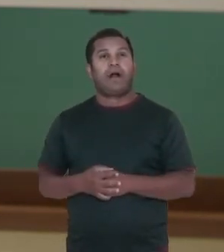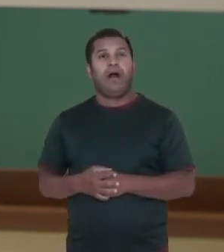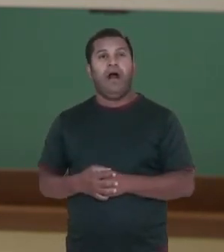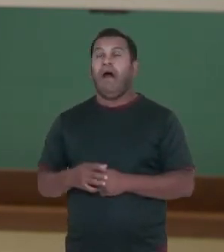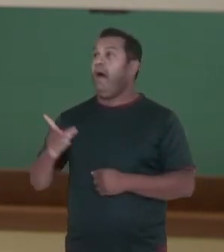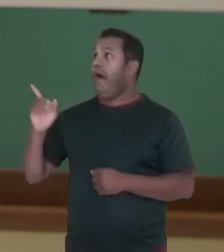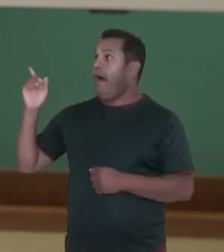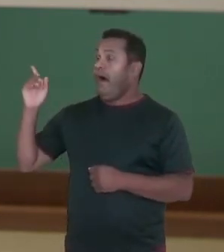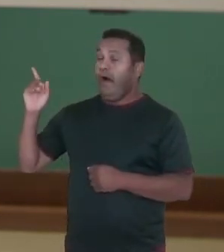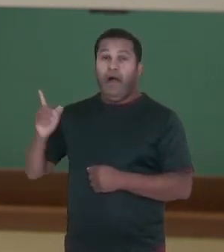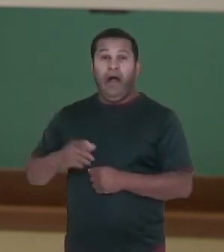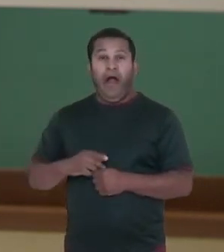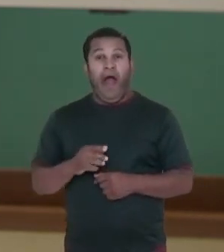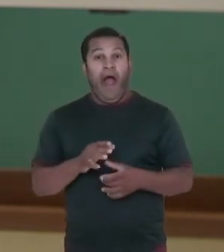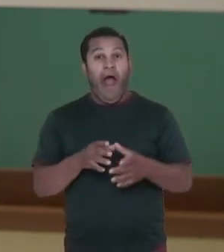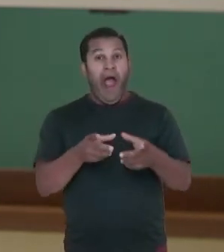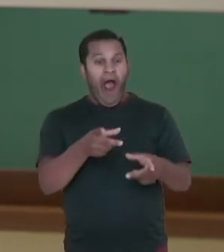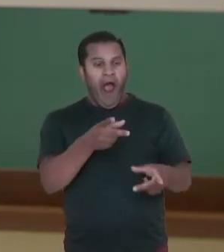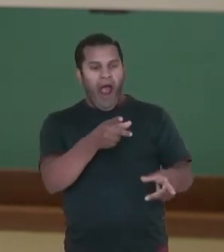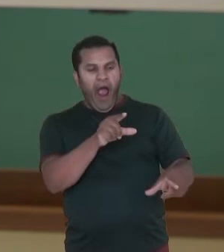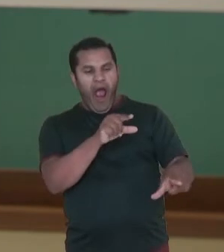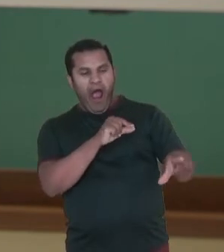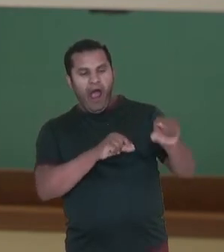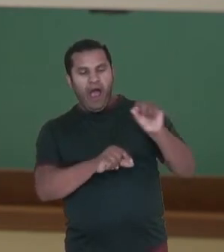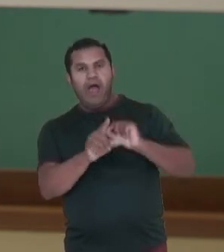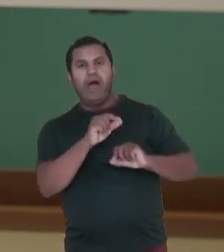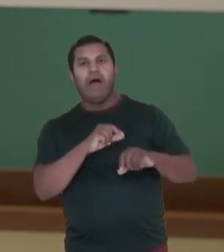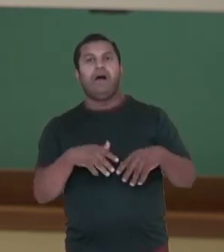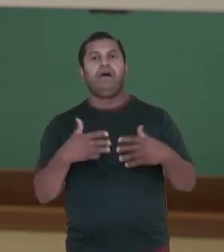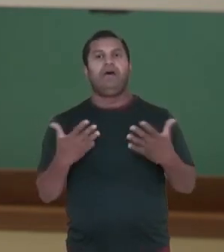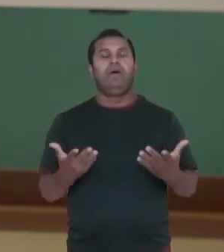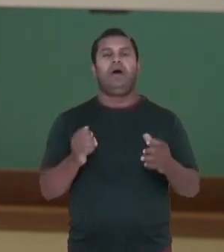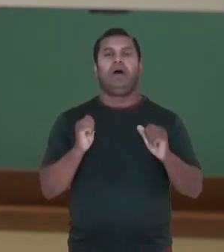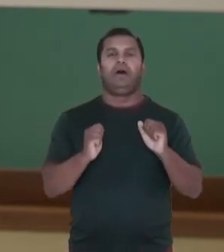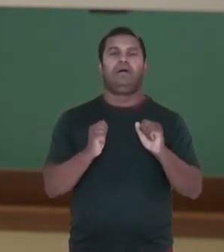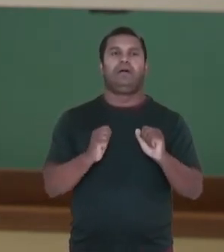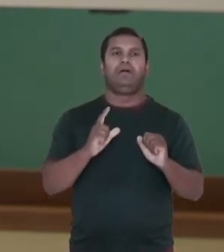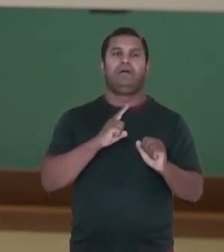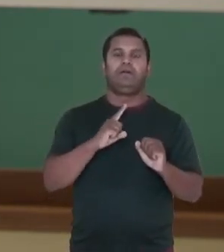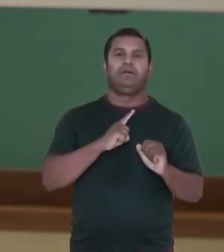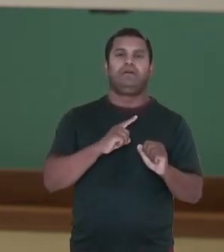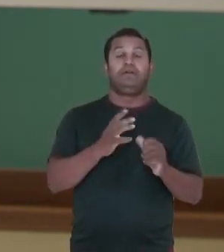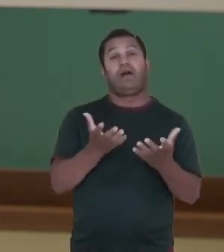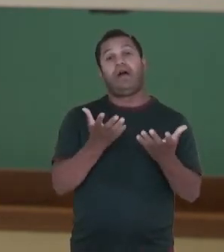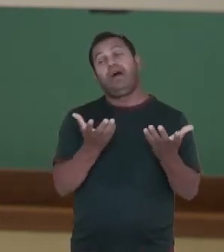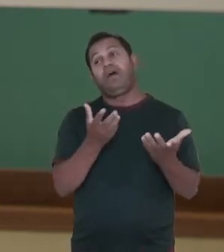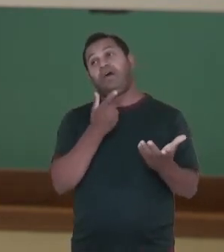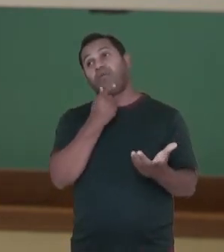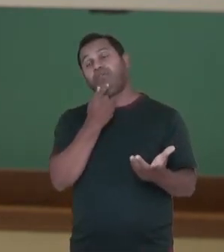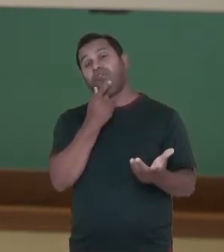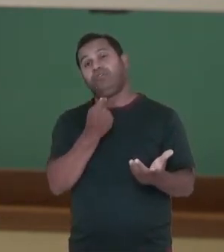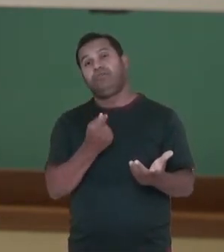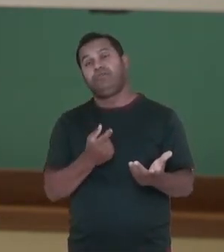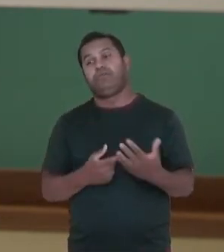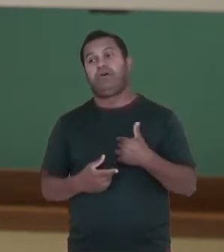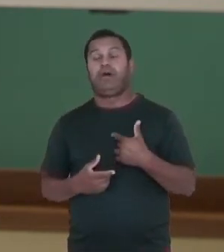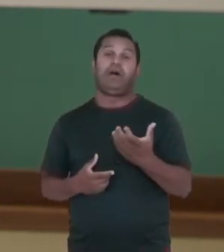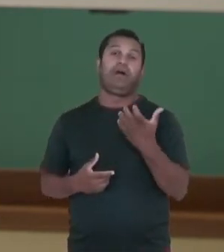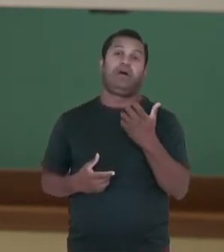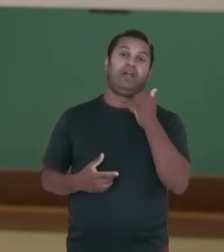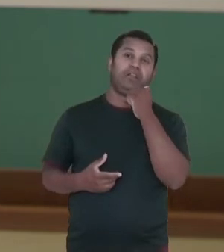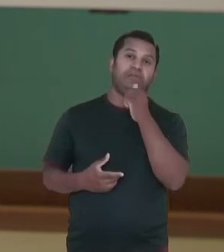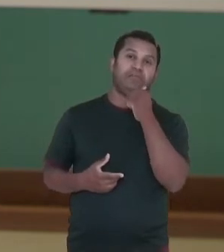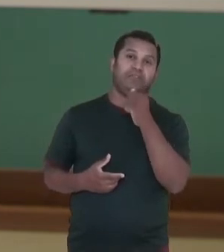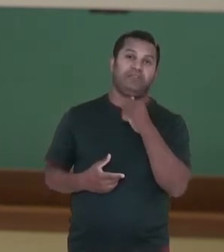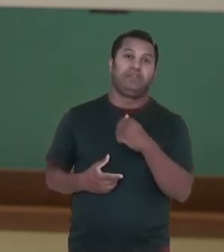Então, seleciona embriões, né? Pode ser o sexo do casal, né? Ah, eu quero um menino ou quero uma menina. Então, eu